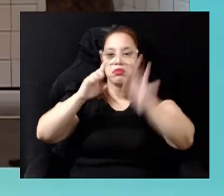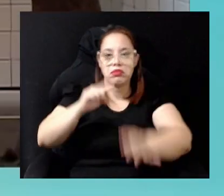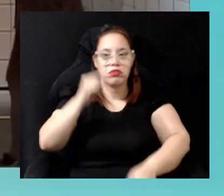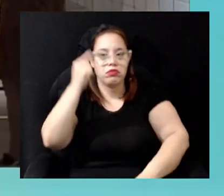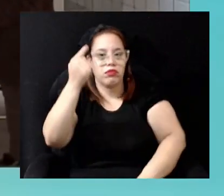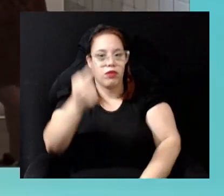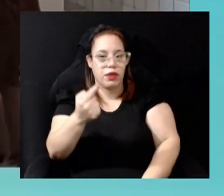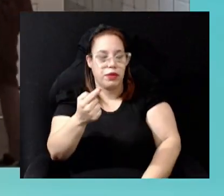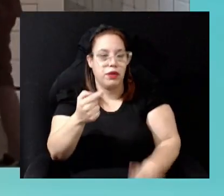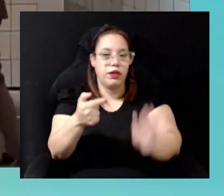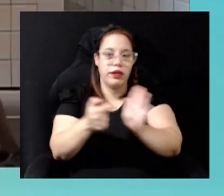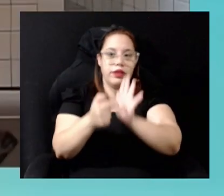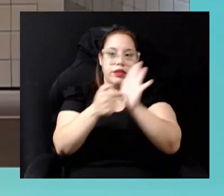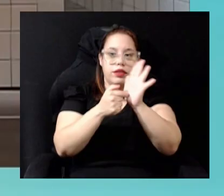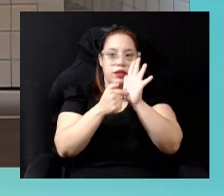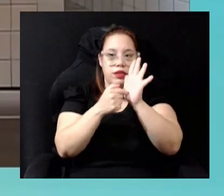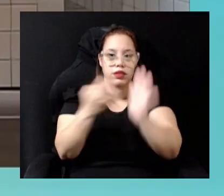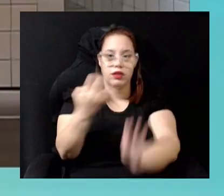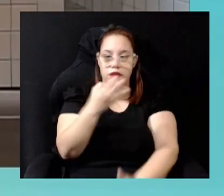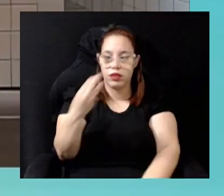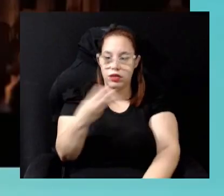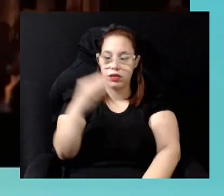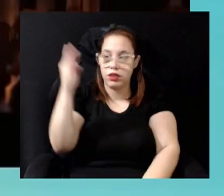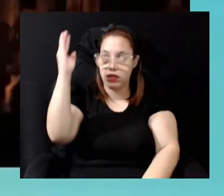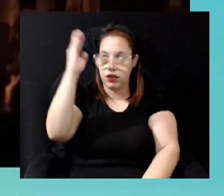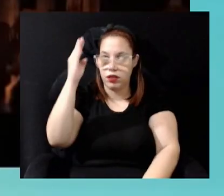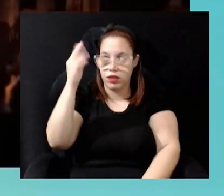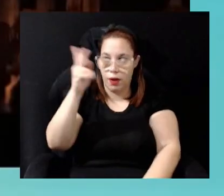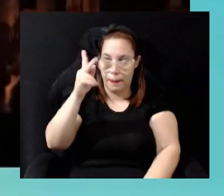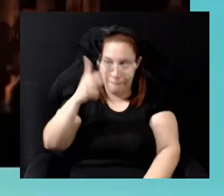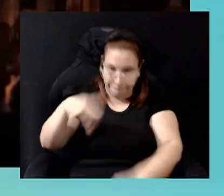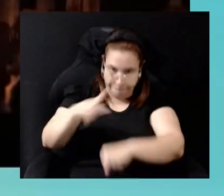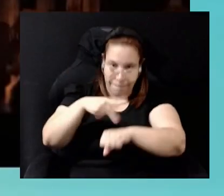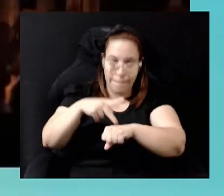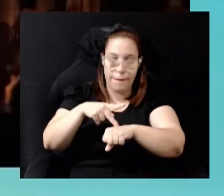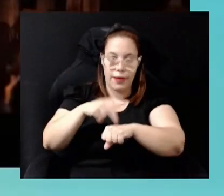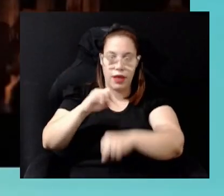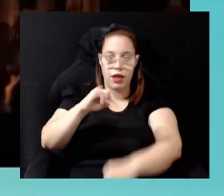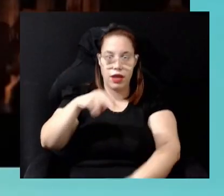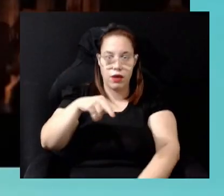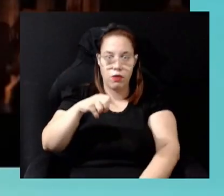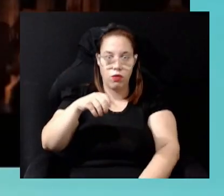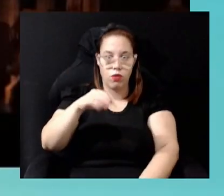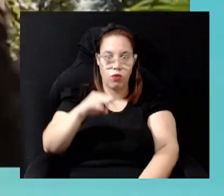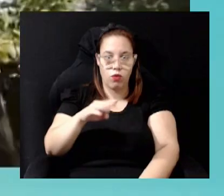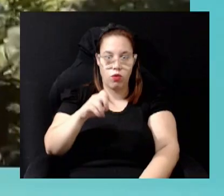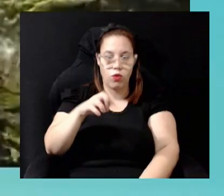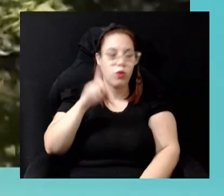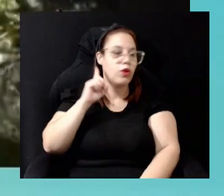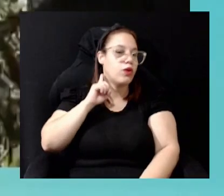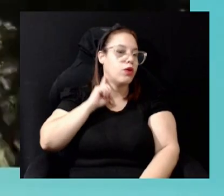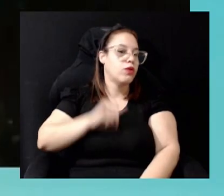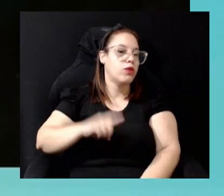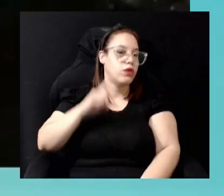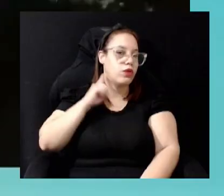artistas de 43 países, o Instituto Inhotim, em Brumadinho, Minas Gerais, é também palco para estudos de